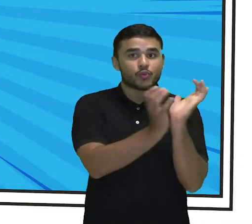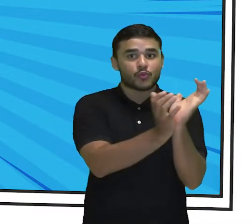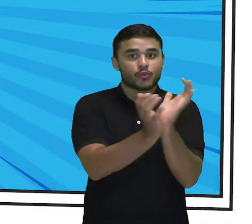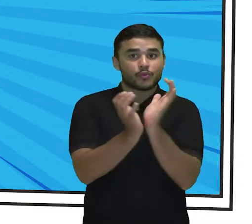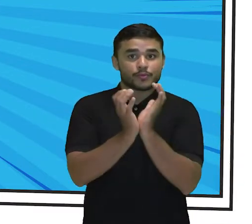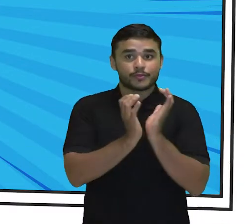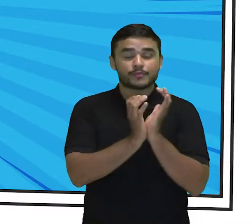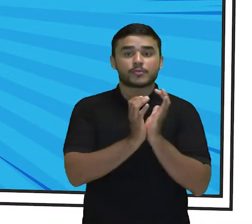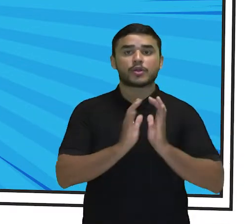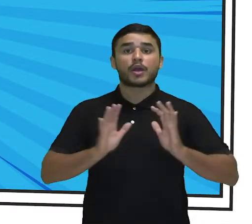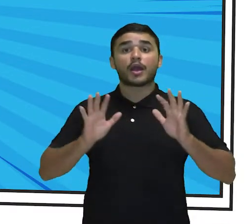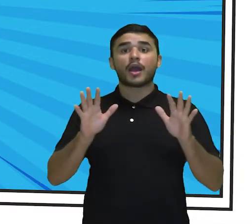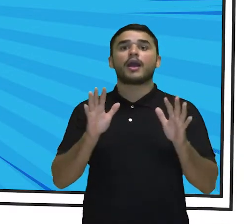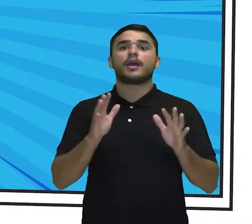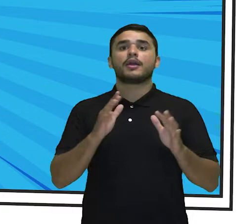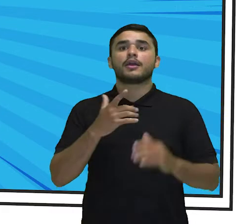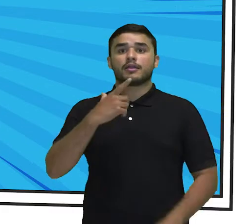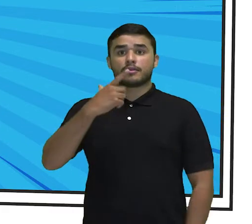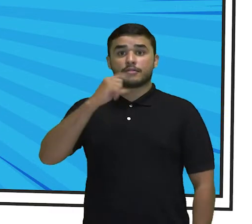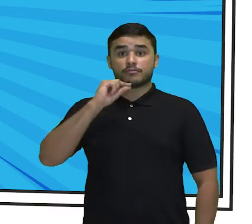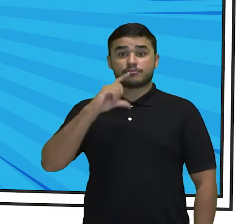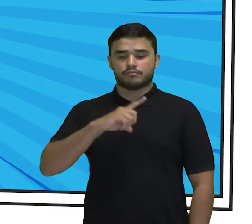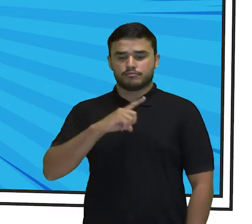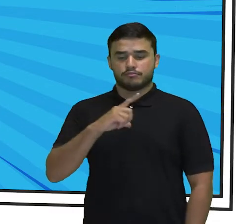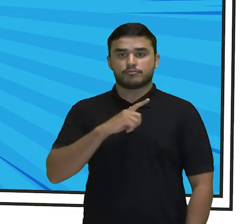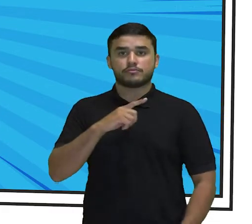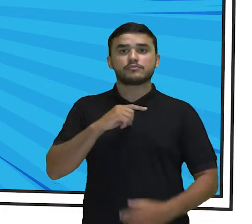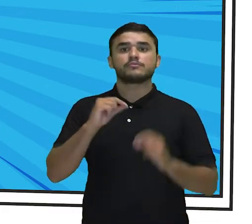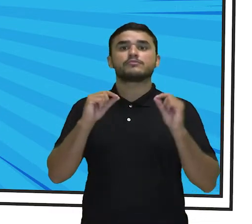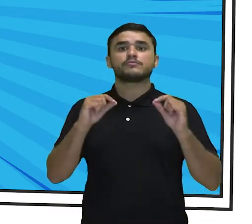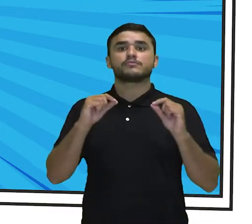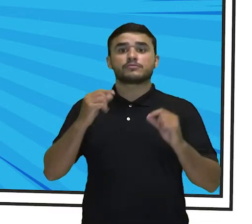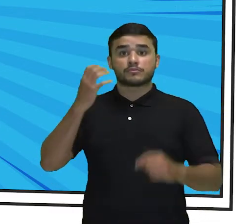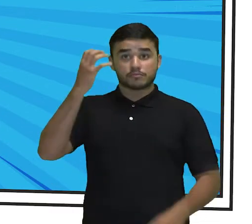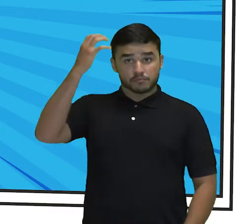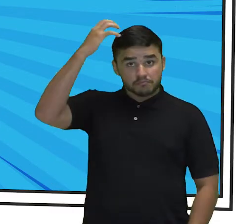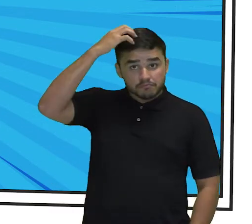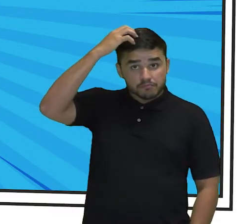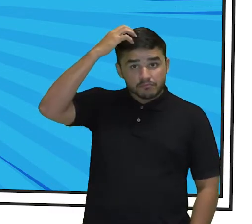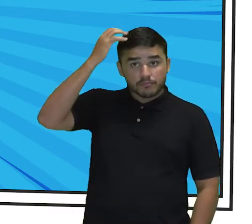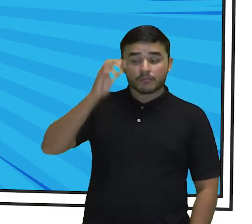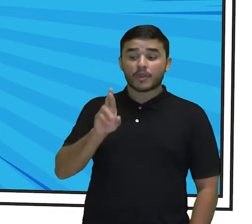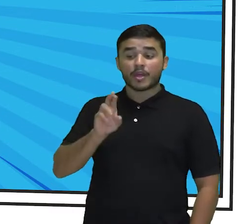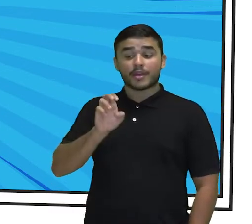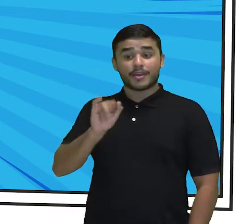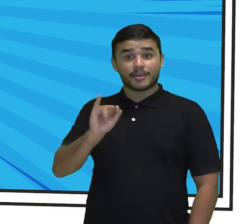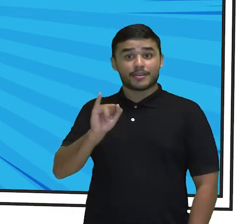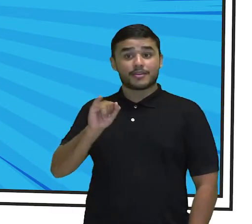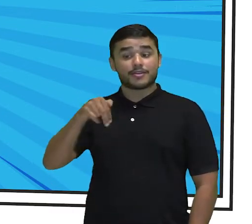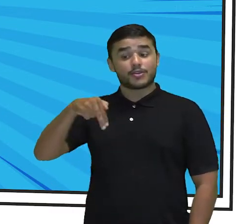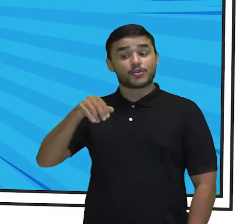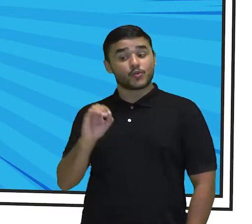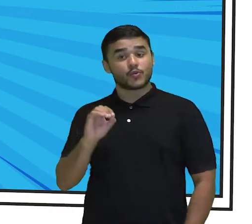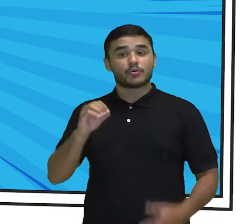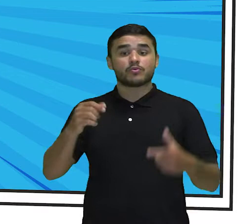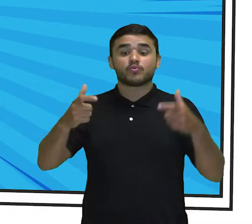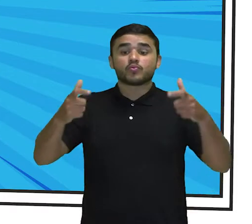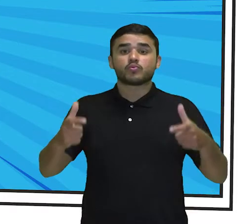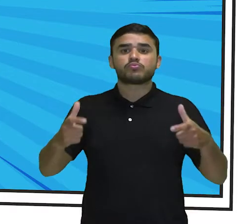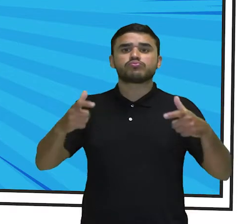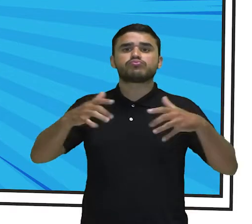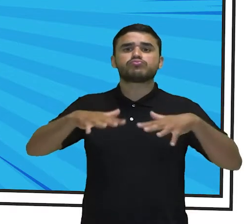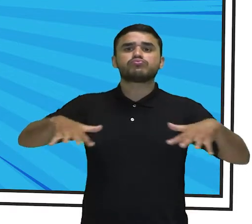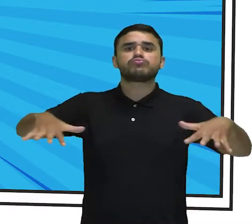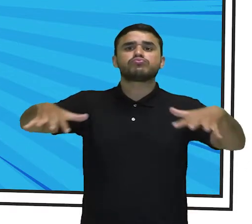título. O rei é dono de um reino. E ele existia na Idade Média.